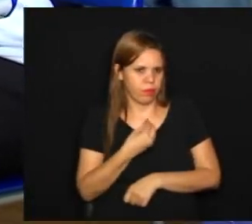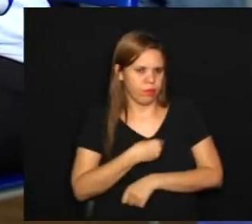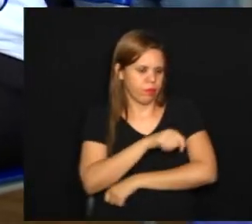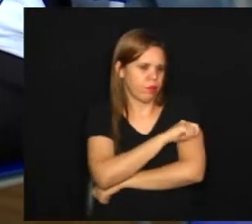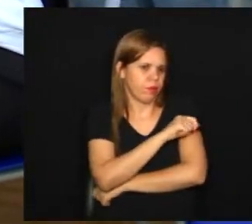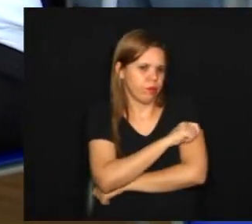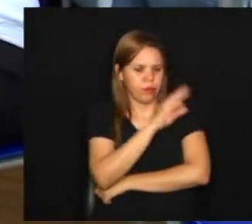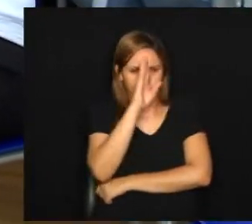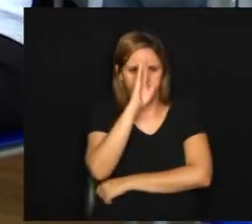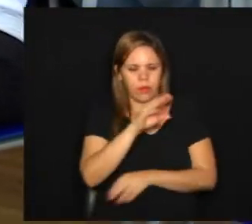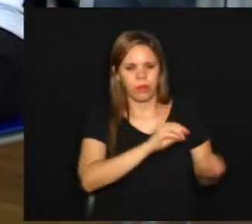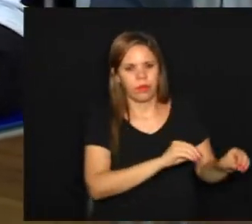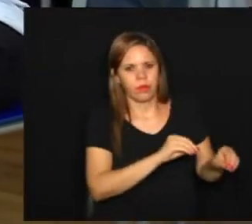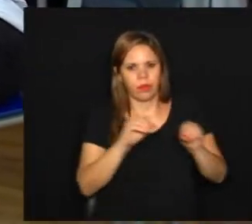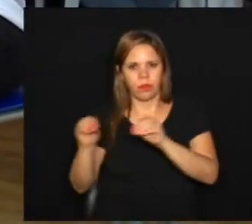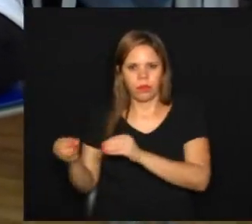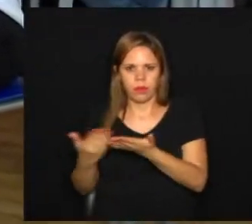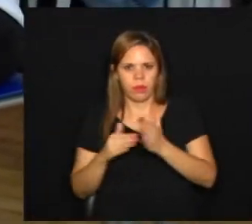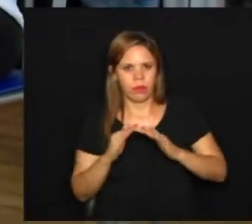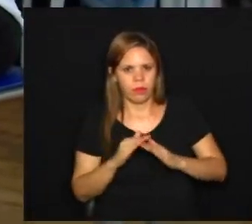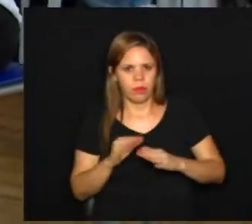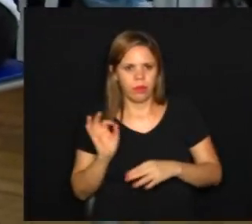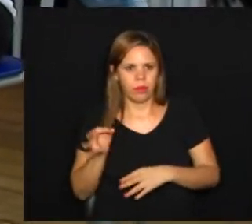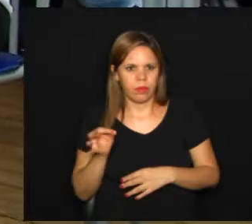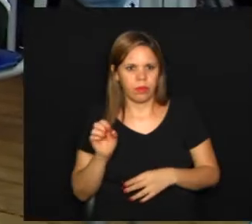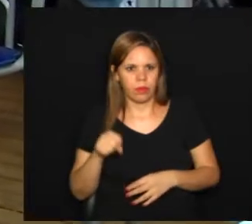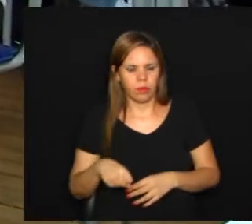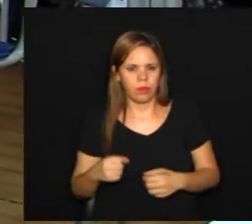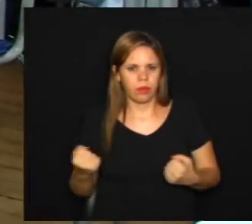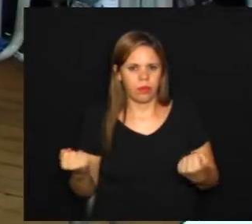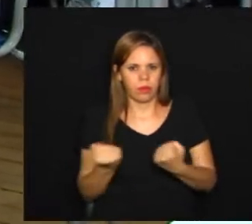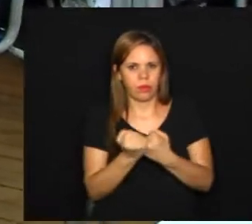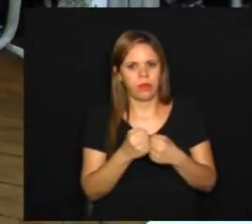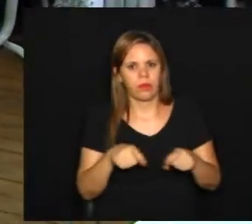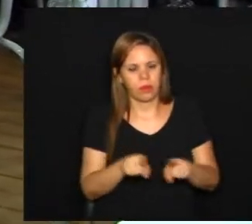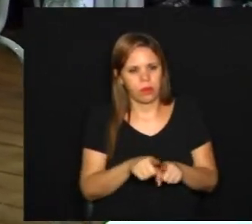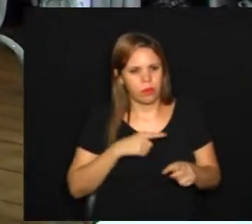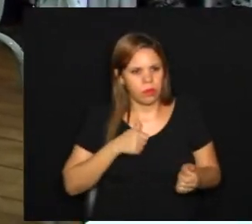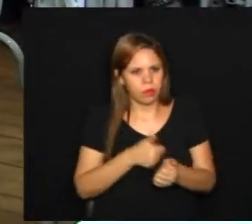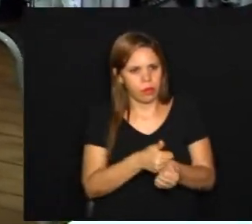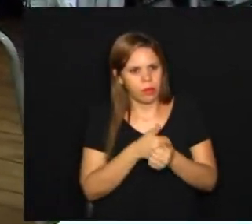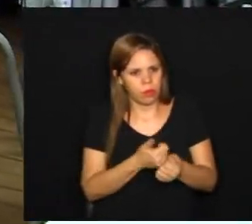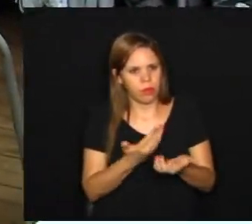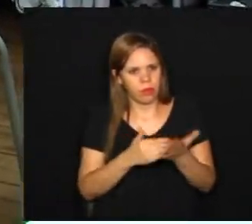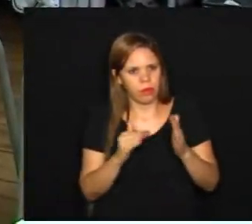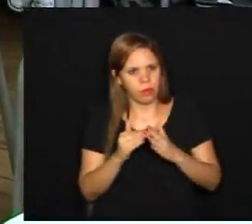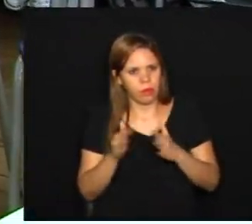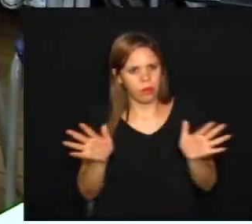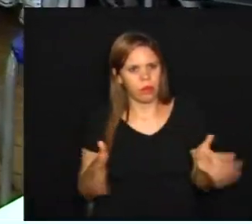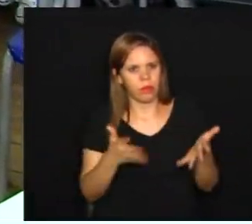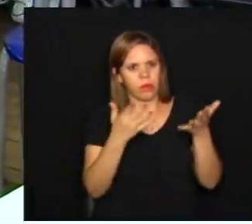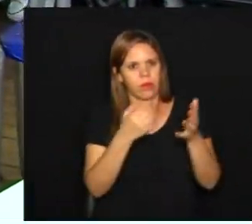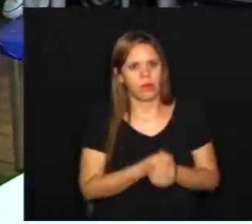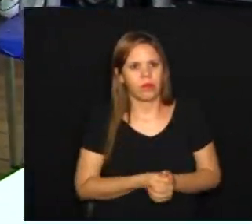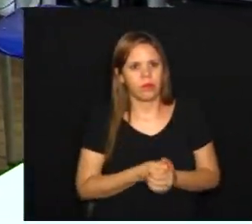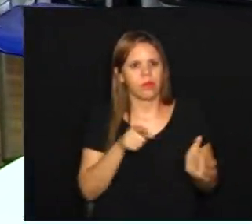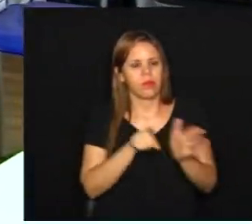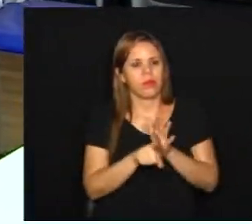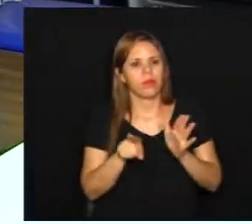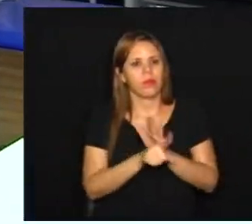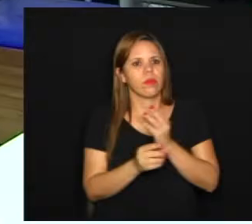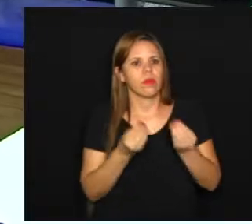e provavelmente nesse processo ele vai conseguir se inserir nesse grupo. Agora, você falou do papel da família, os